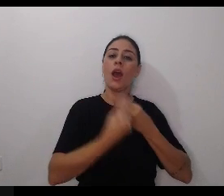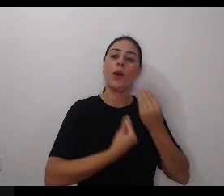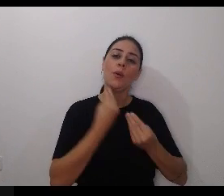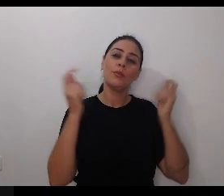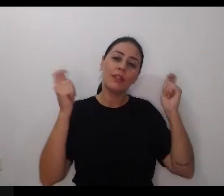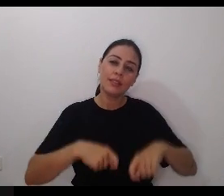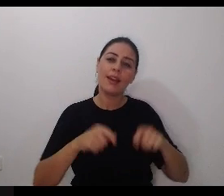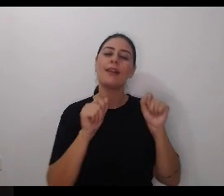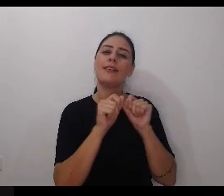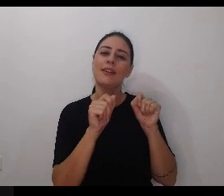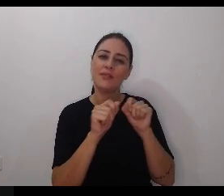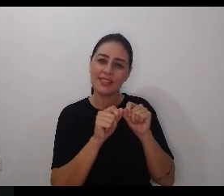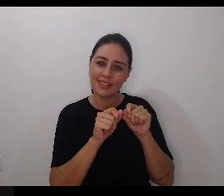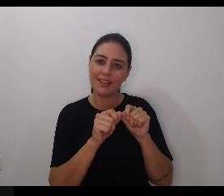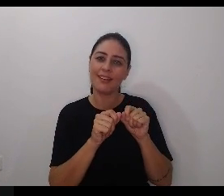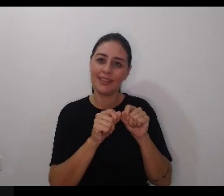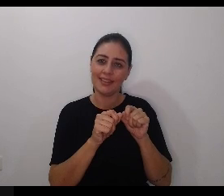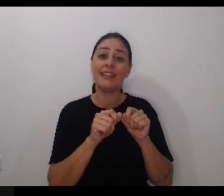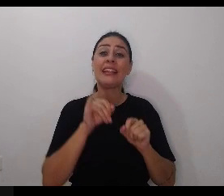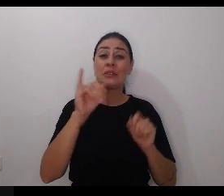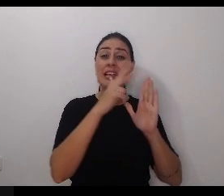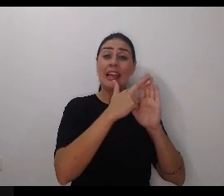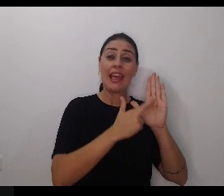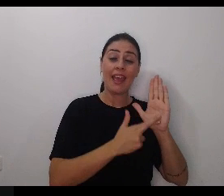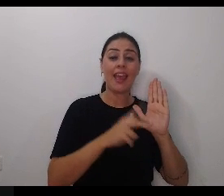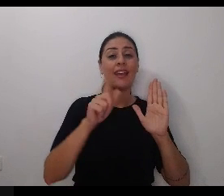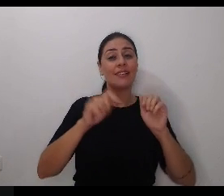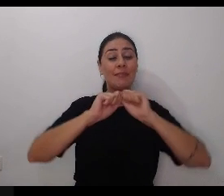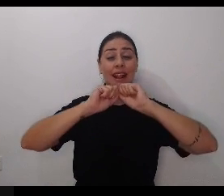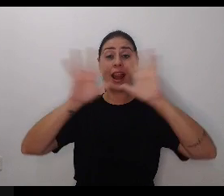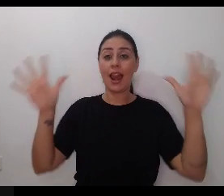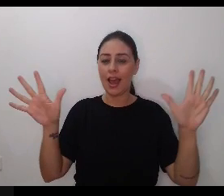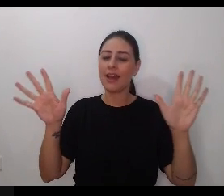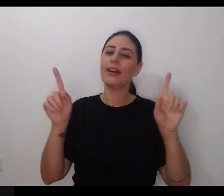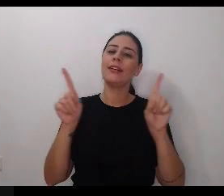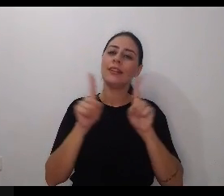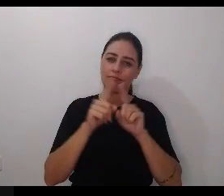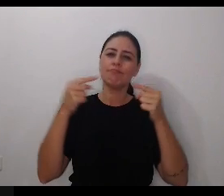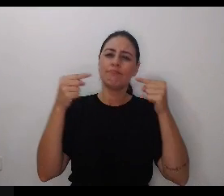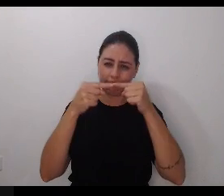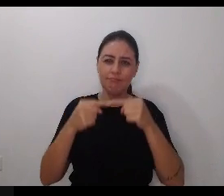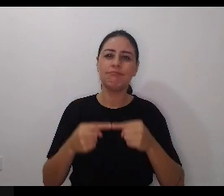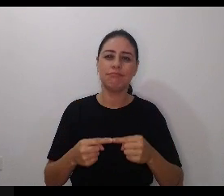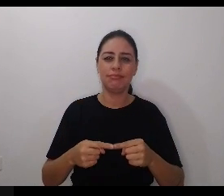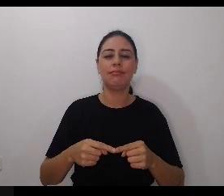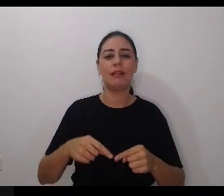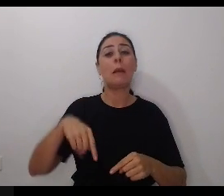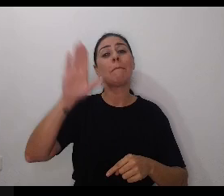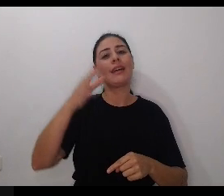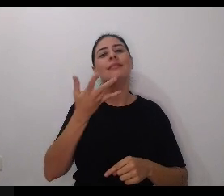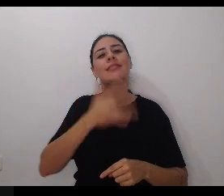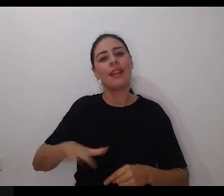aquele combinado, aquela regra, se ela tem uma sugestão sobre aquilo, como aquilo pode ser feito, né? Quanto mais as regras